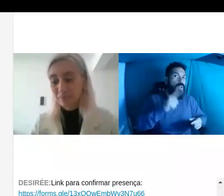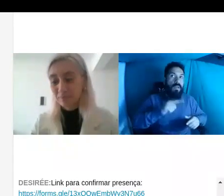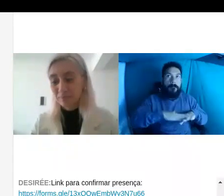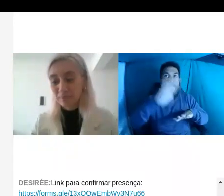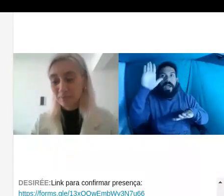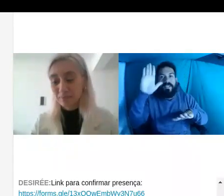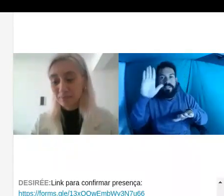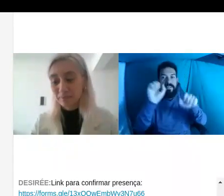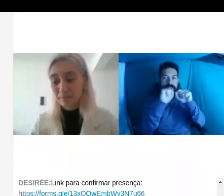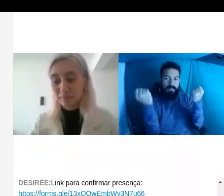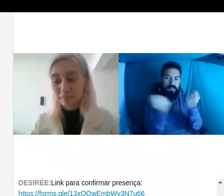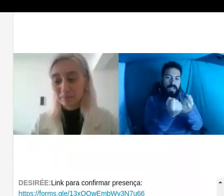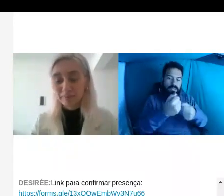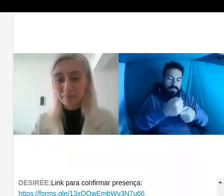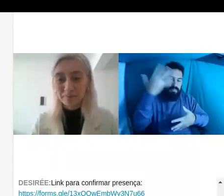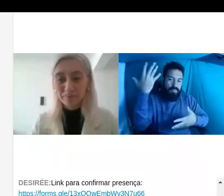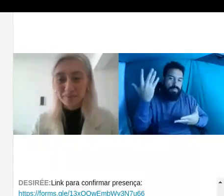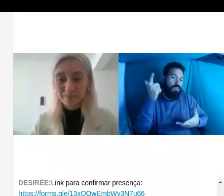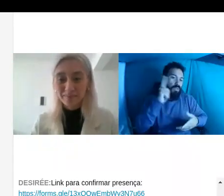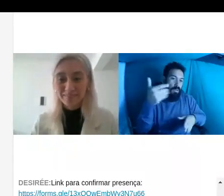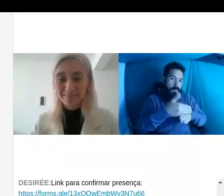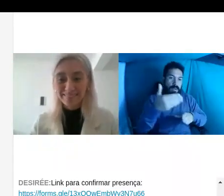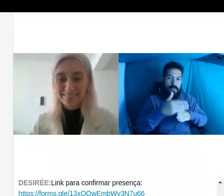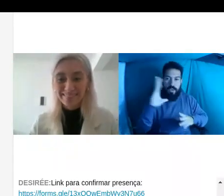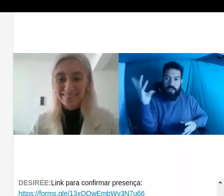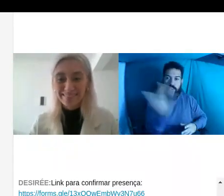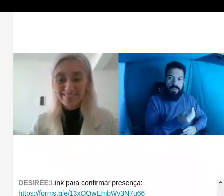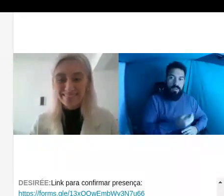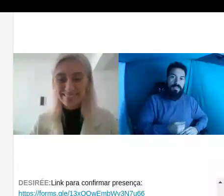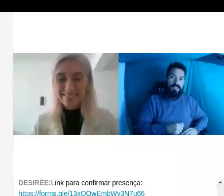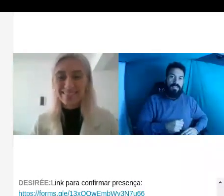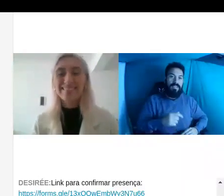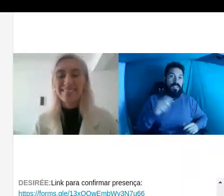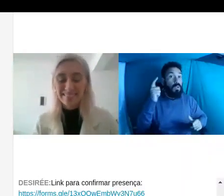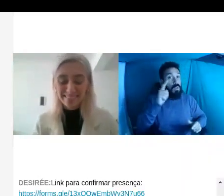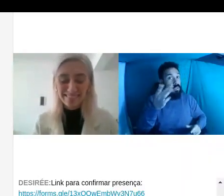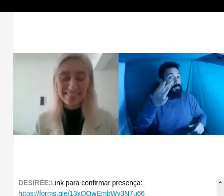possamos participar todos e aí da próxima, fisicamente juntos.